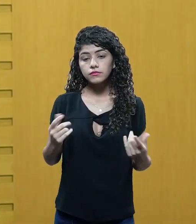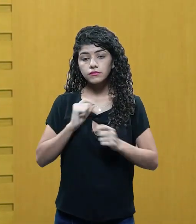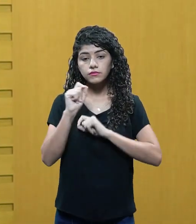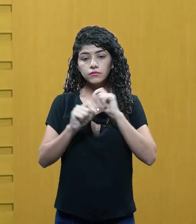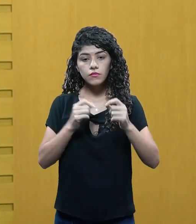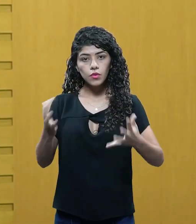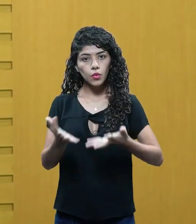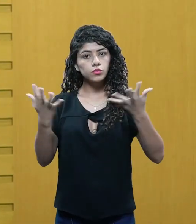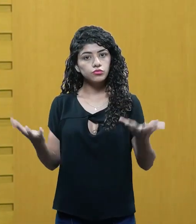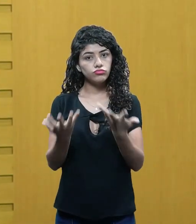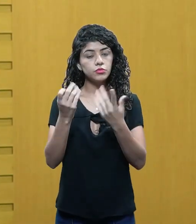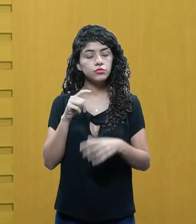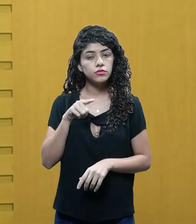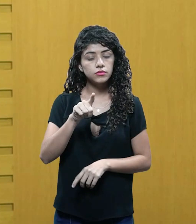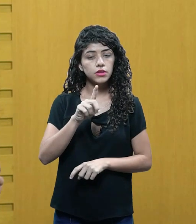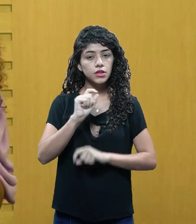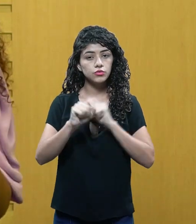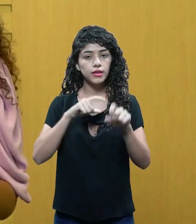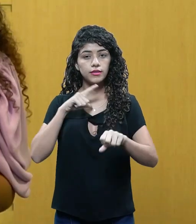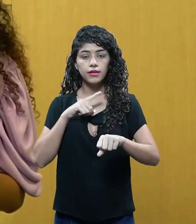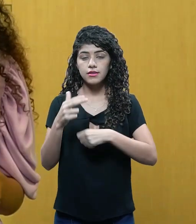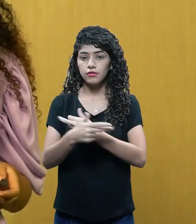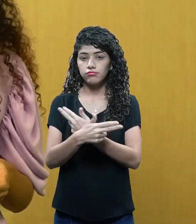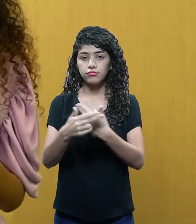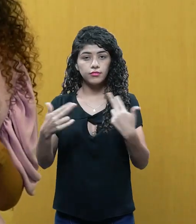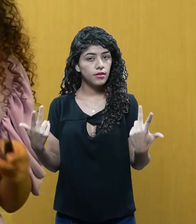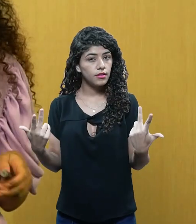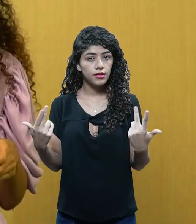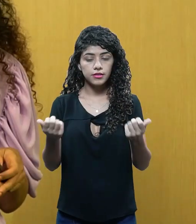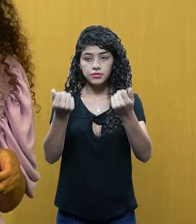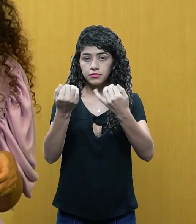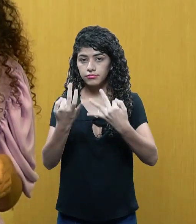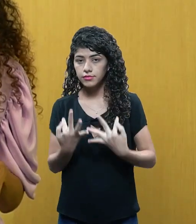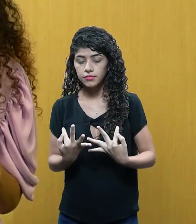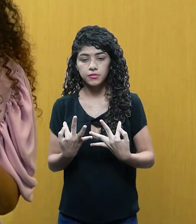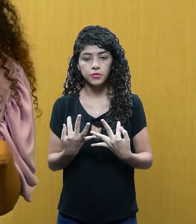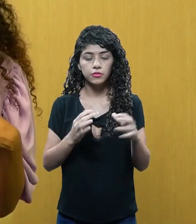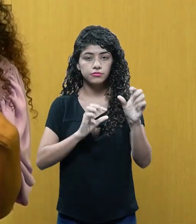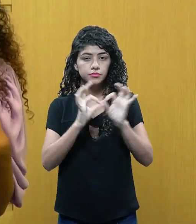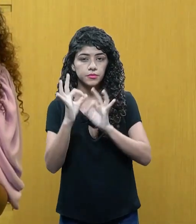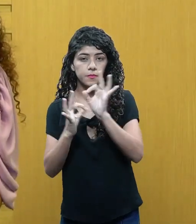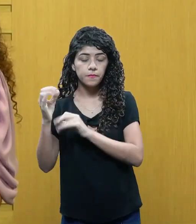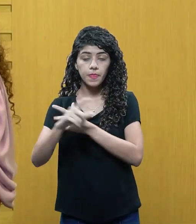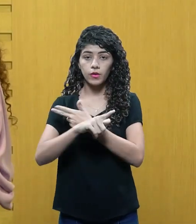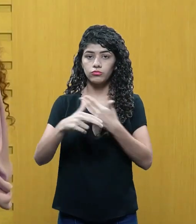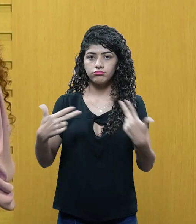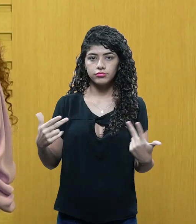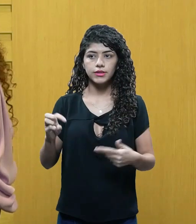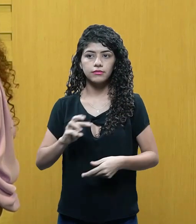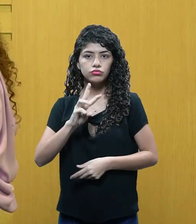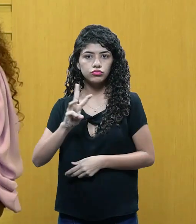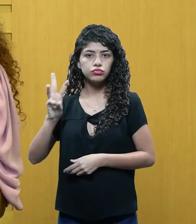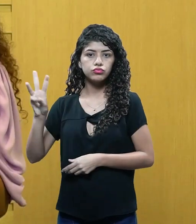a ideia é dar um estímulo para que vocês procurem outras fontes que tratem sobre formatação. Tem muito site